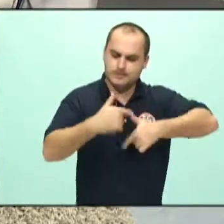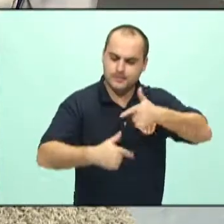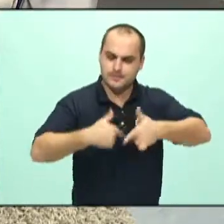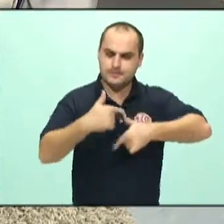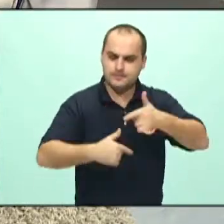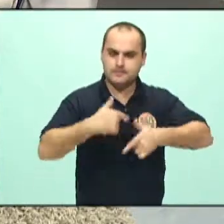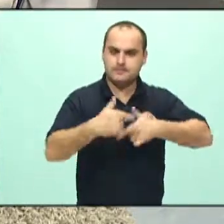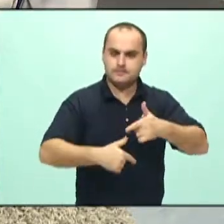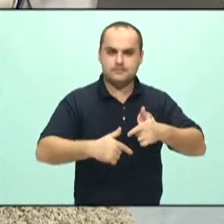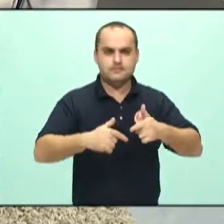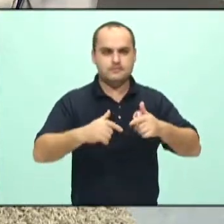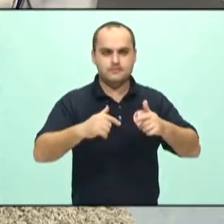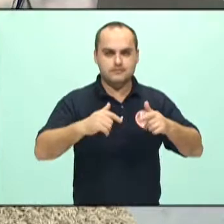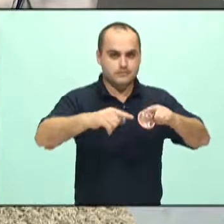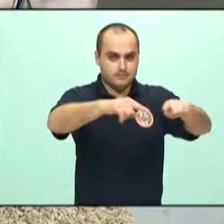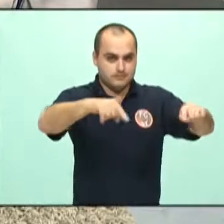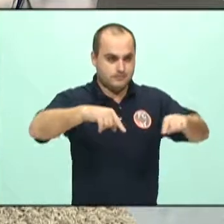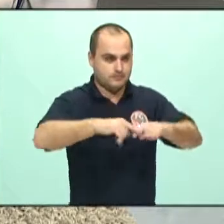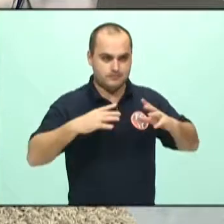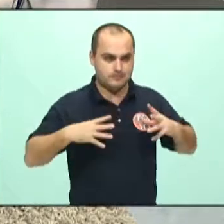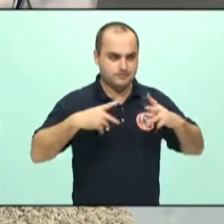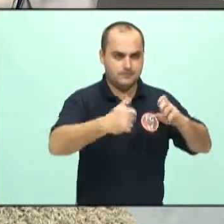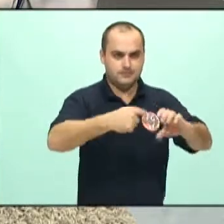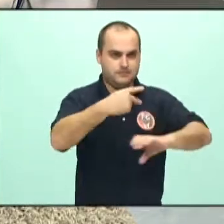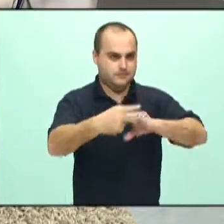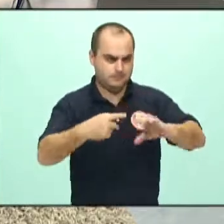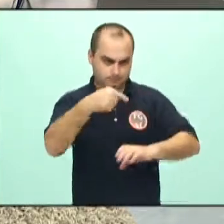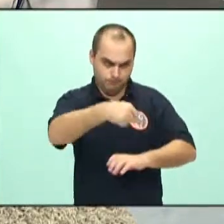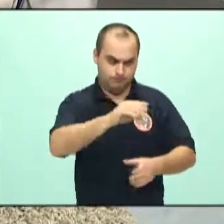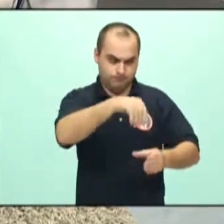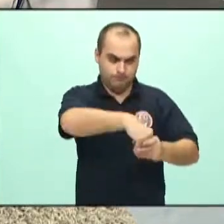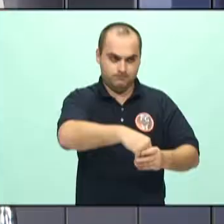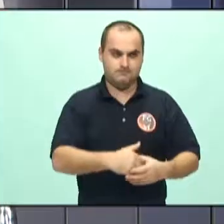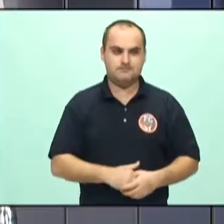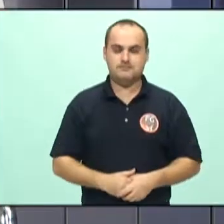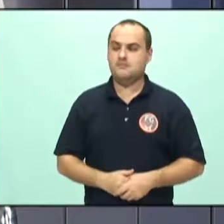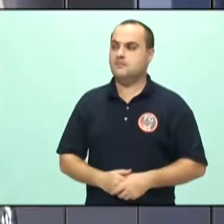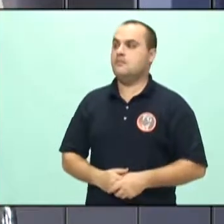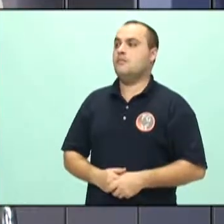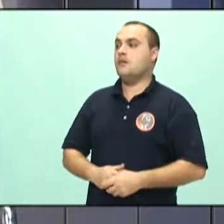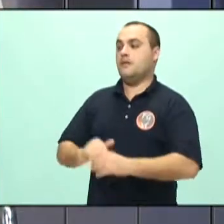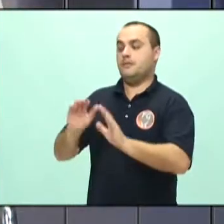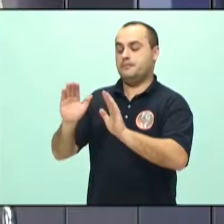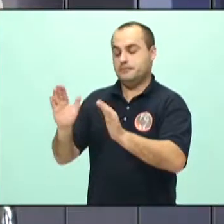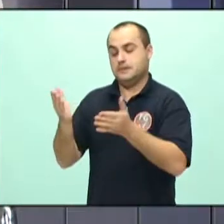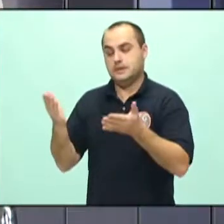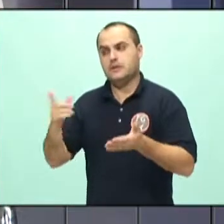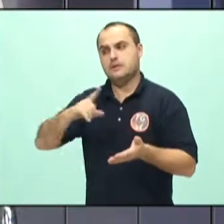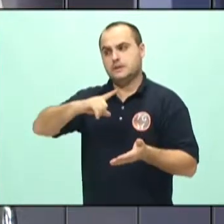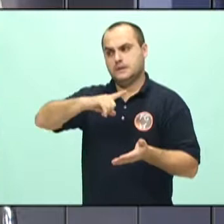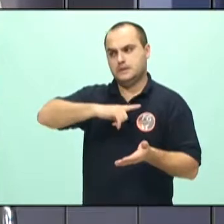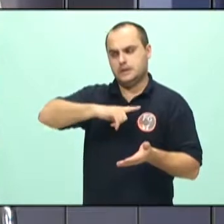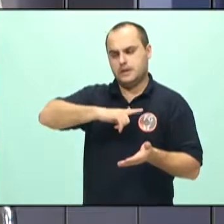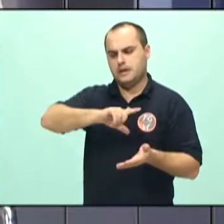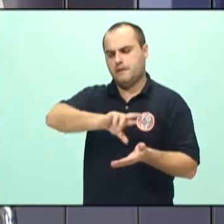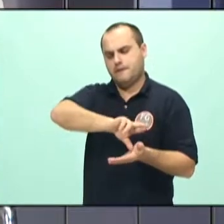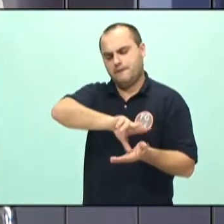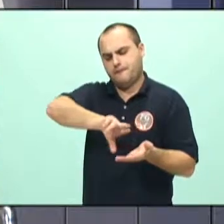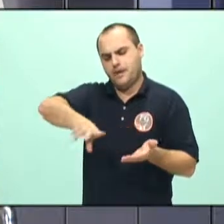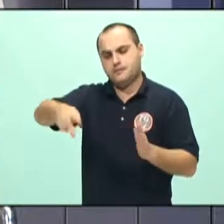no gabinete de todos os senhores vereadores desta Casa de Leis. Carlos Antônio, ainda existe um longo caminho a percorrer, existem muitos